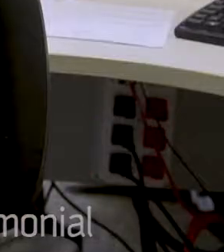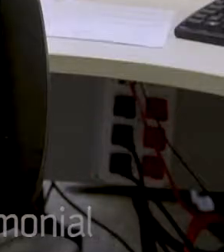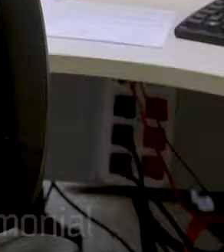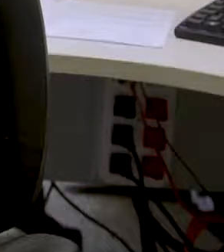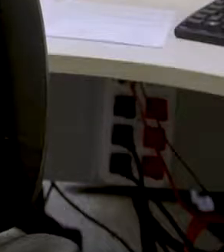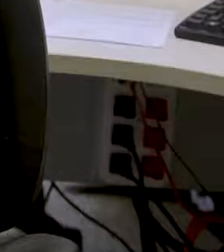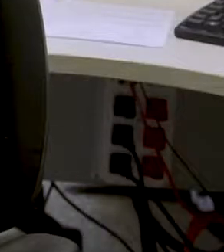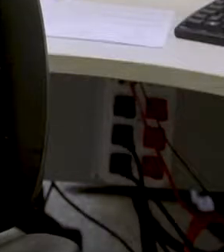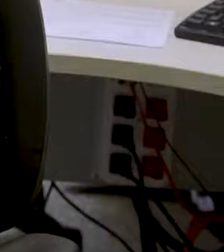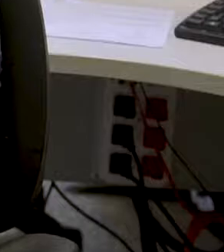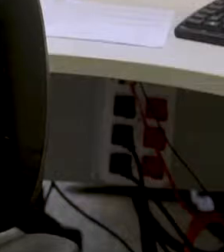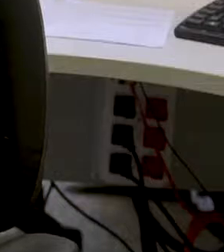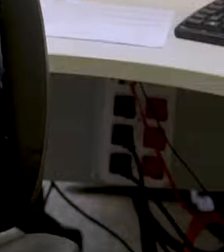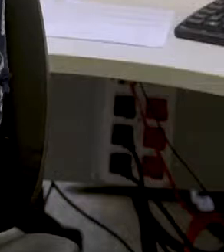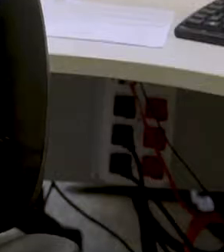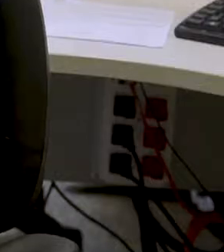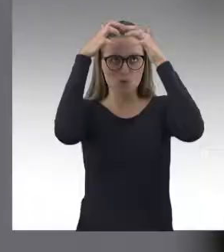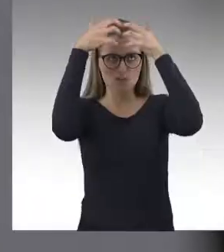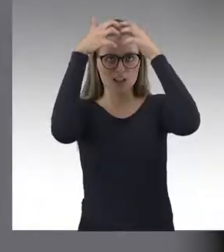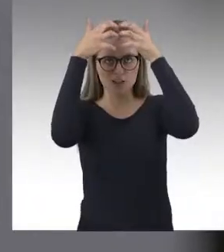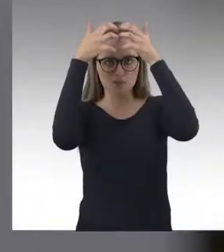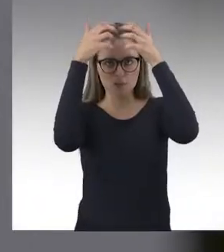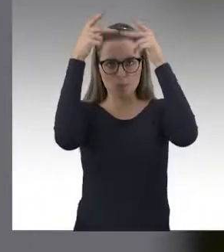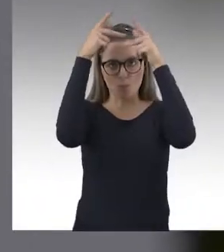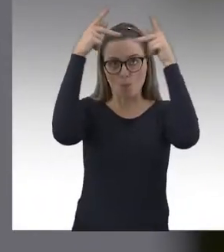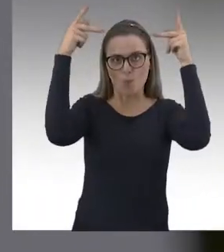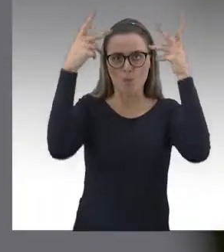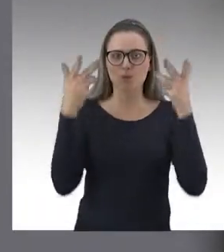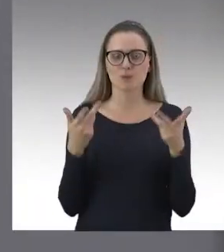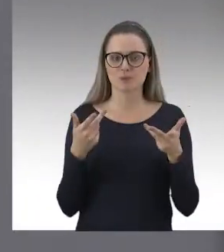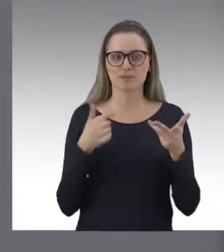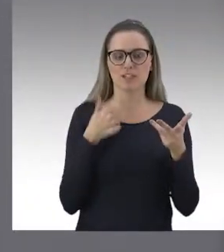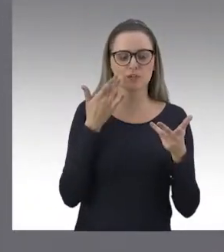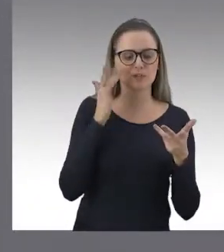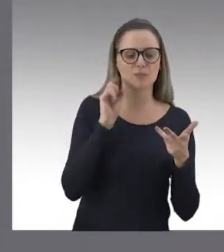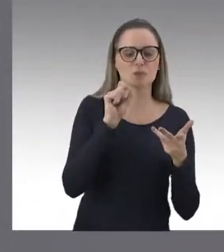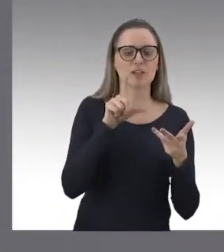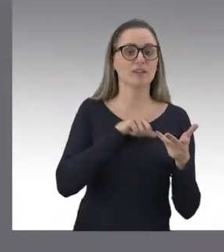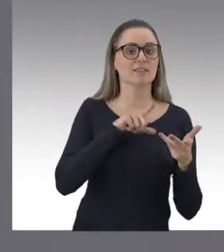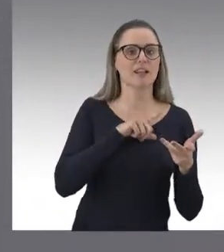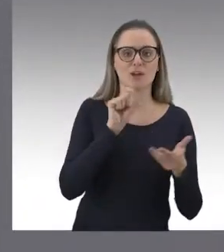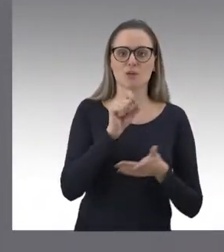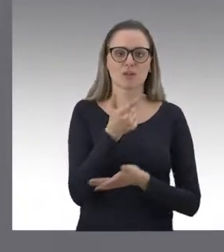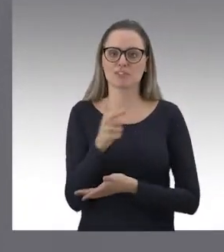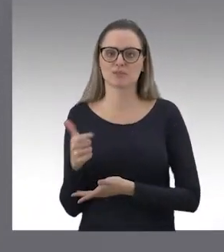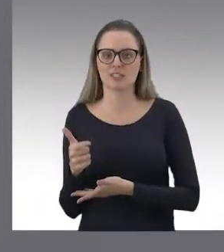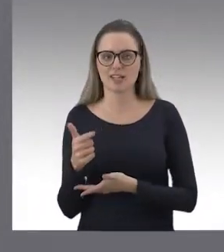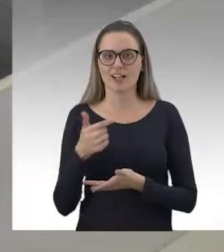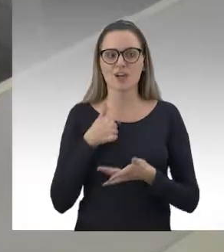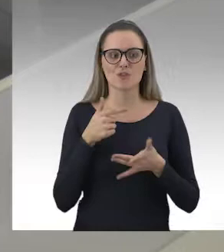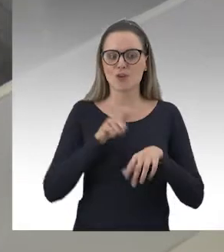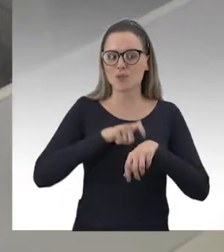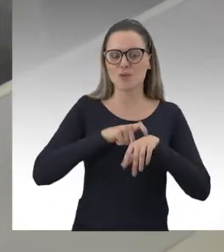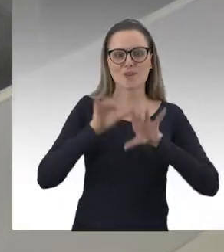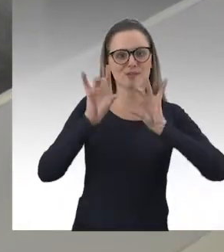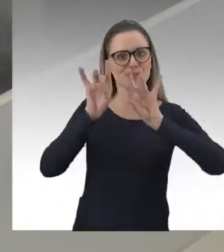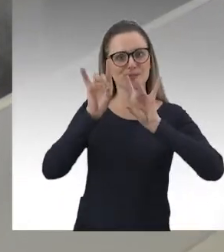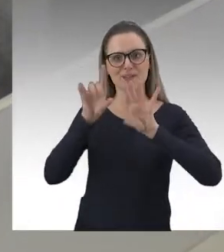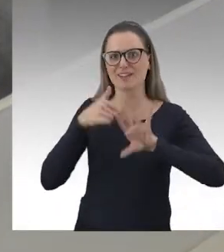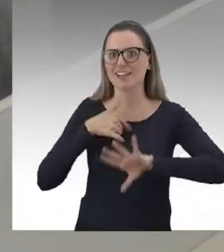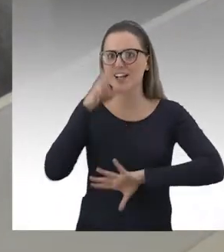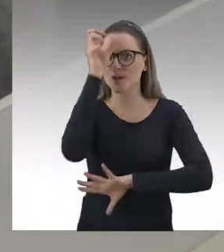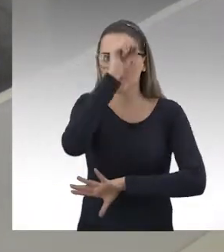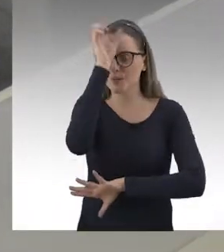assim, crua. Eu não sabia o que eu teria, o que eu não teria. E foi um momento muito incrível na minha vida, porque eu aprendi